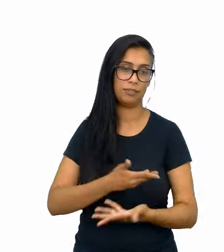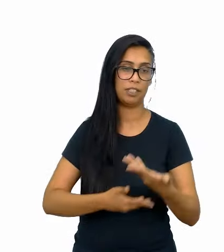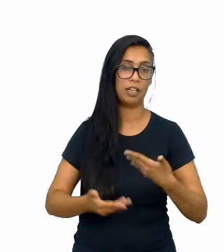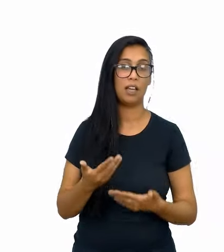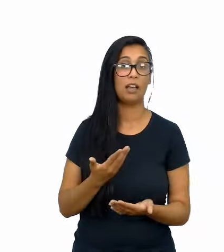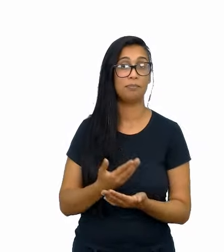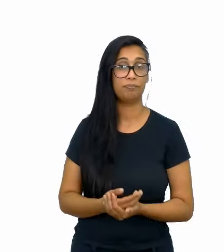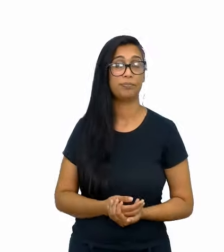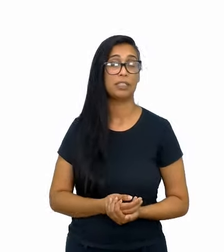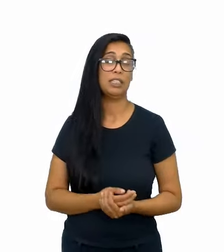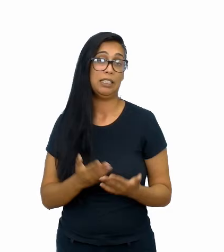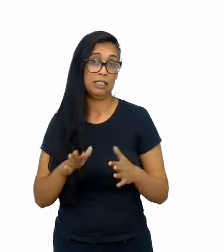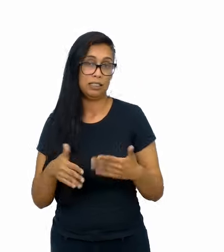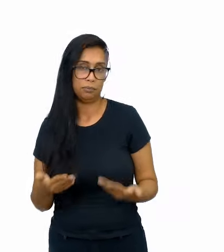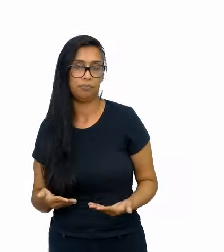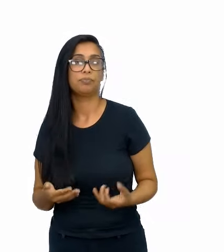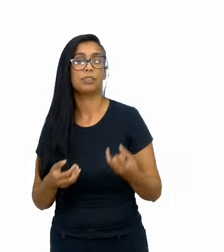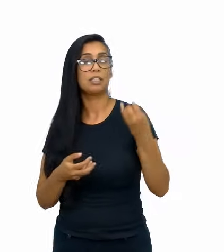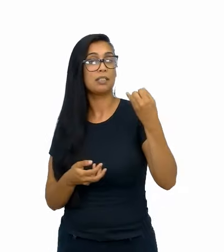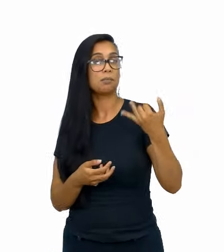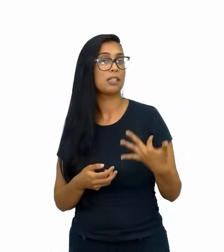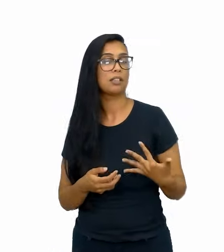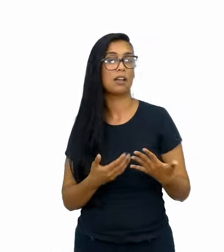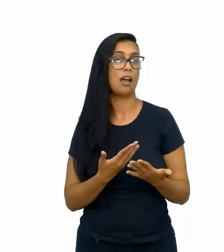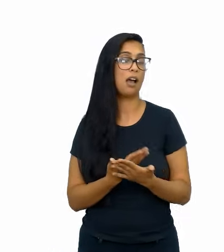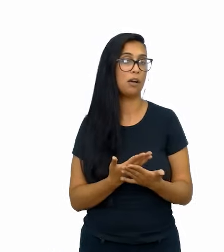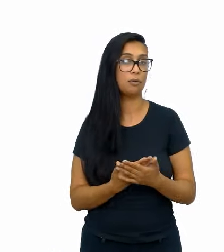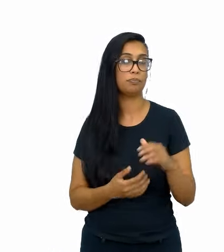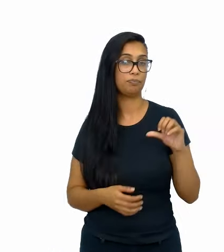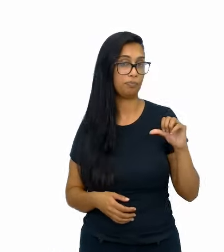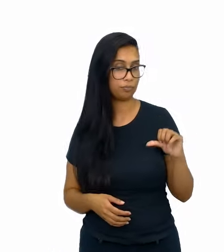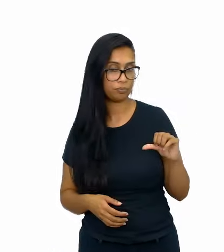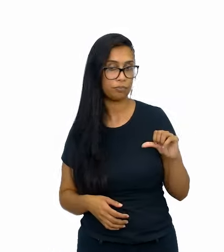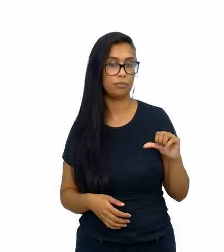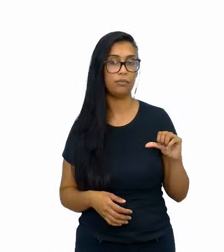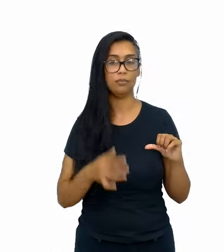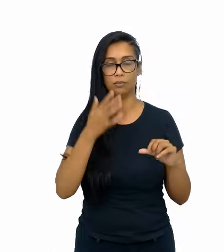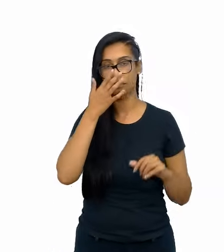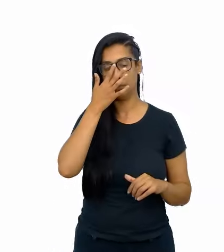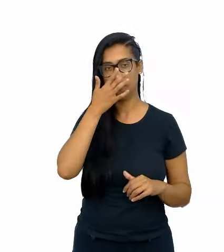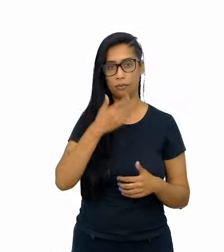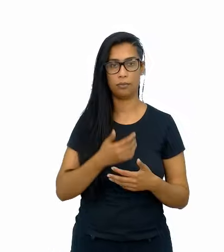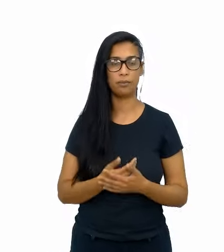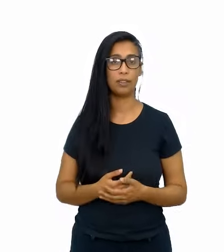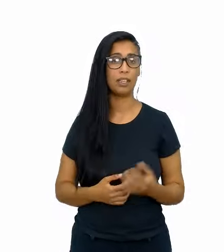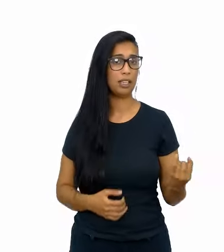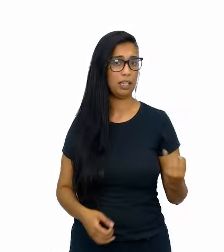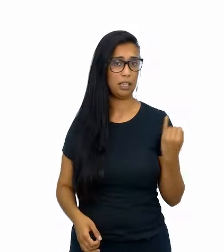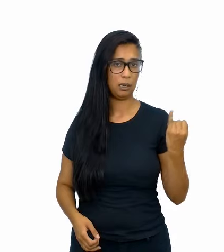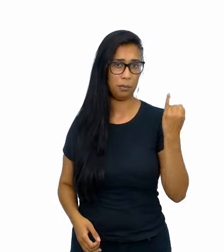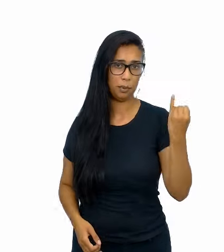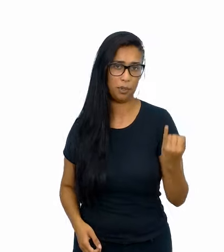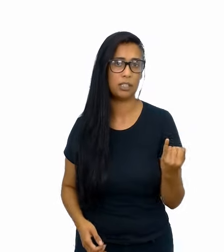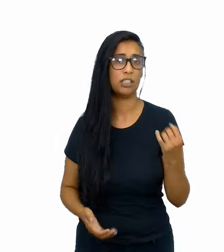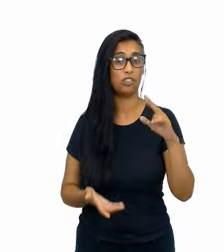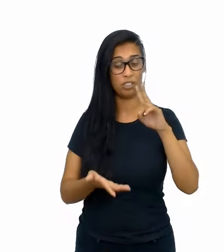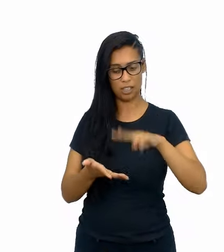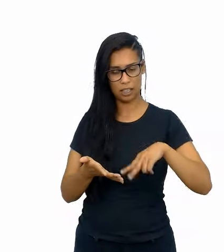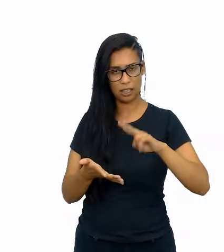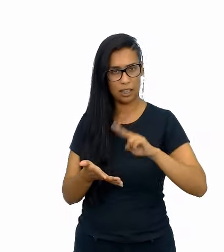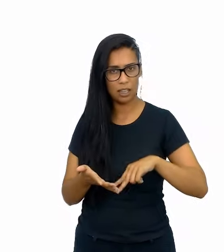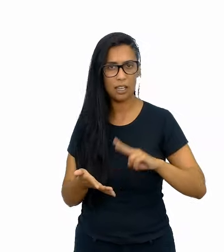que eu gostaria de destacar é que é importante, professores, que vocês leiam as primeiras versões dos relatos